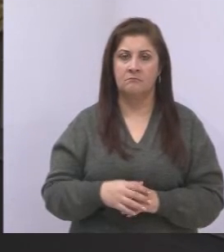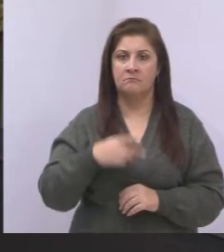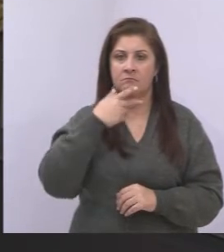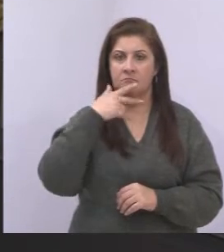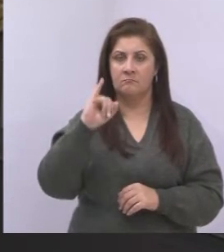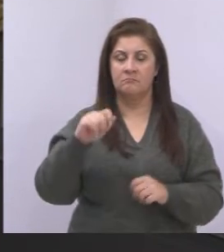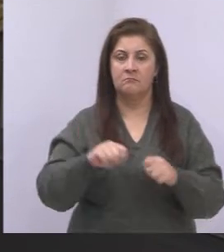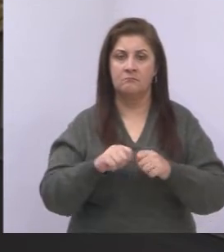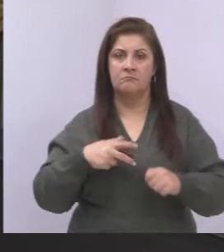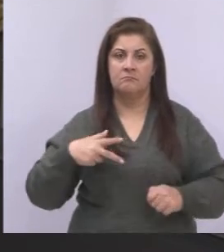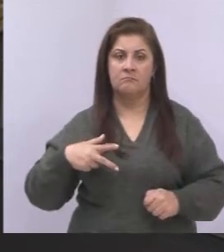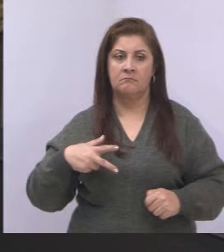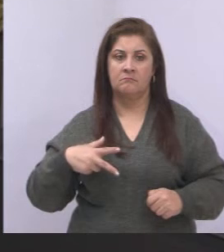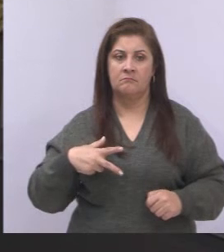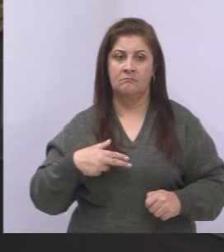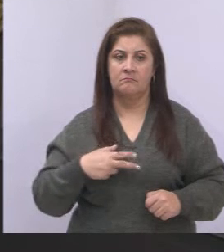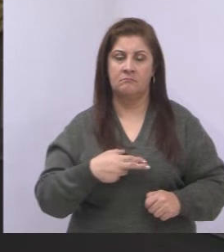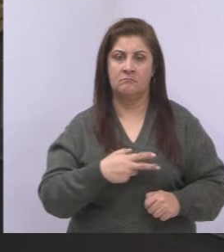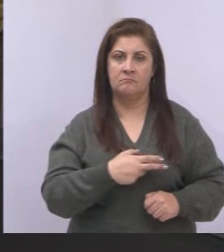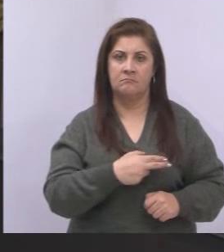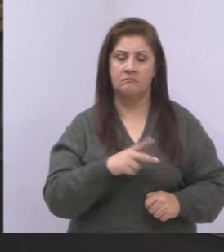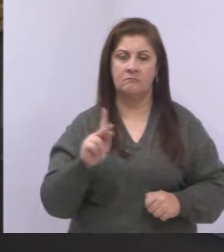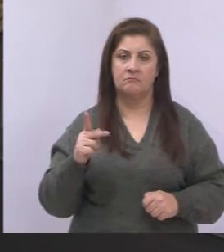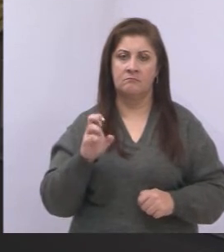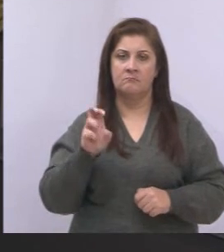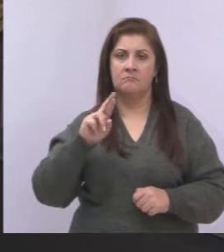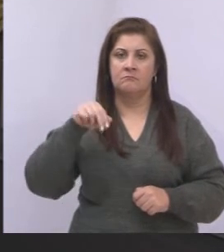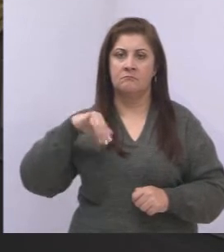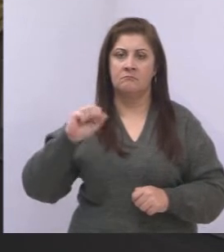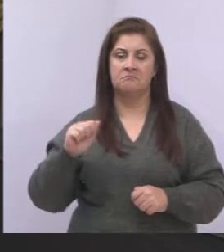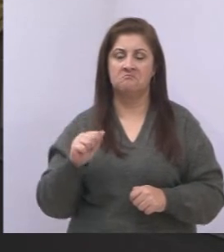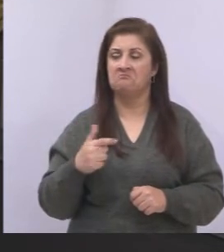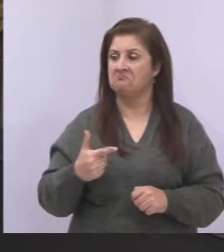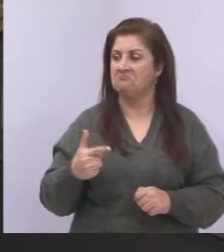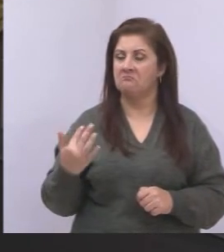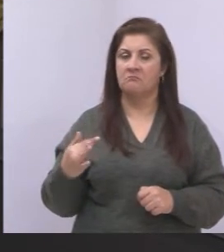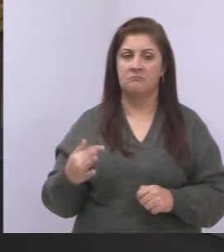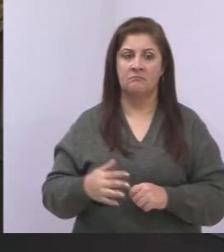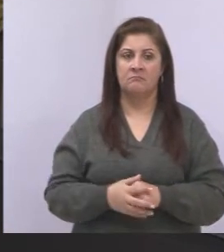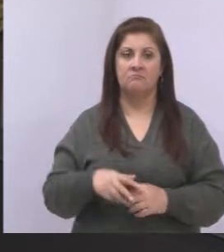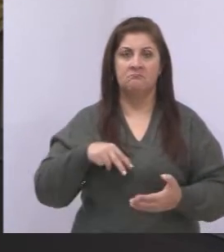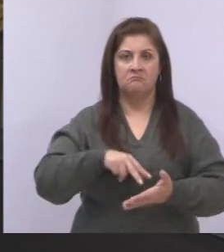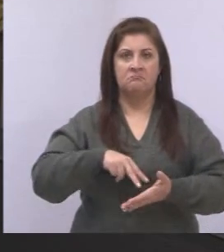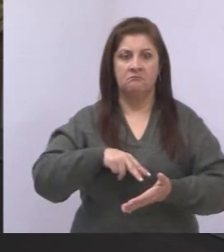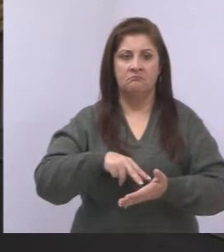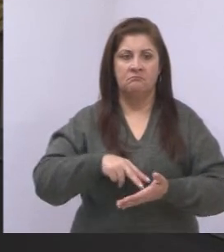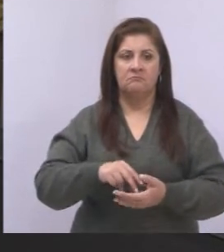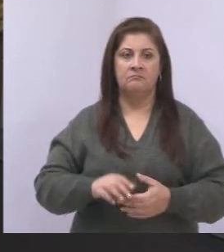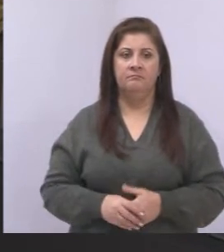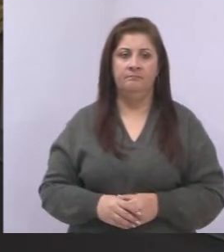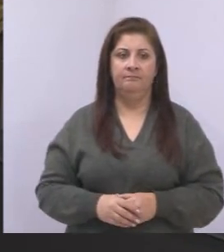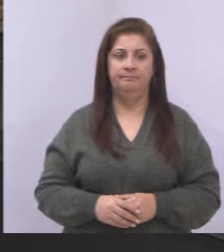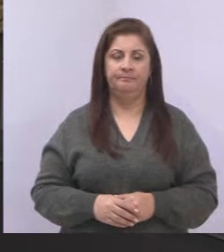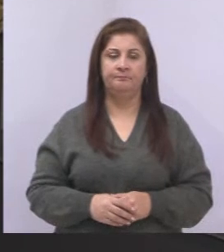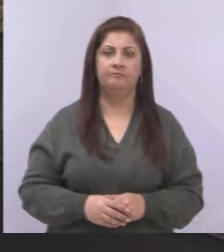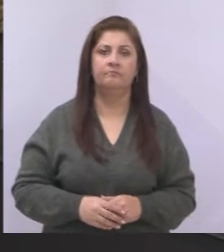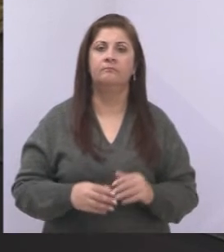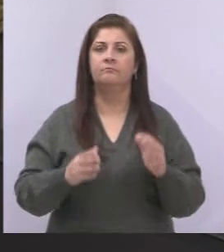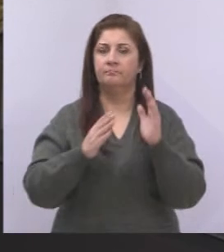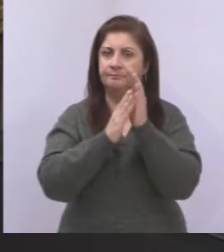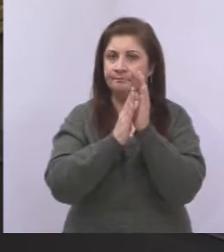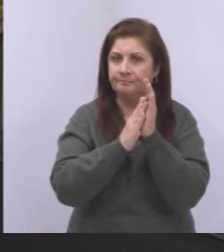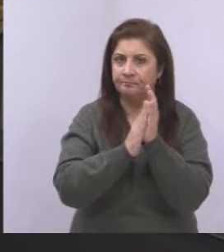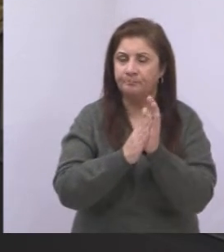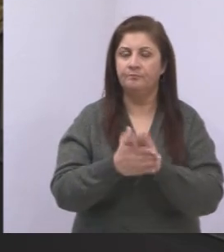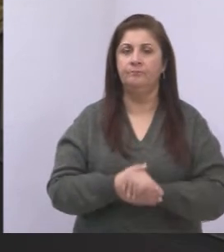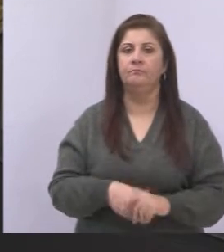cirurgia agora de hérnia, nunca sentiu nem dor, tá lá, né? Levou dois cortes na barriga e tá ótimo. Então, parabéns,